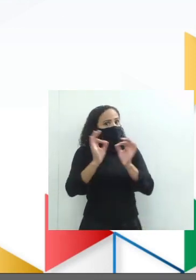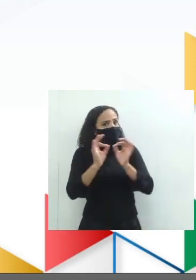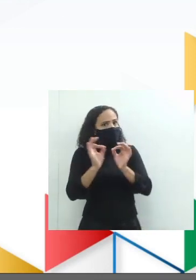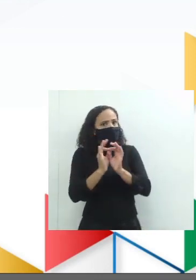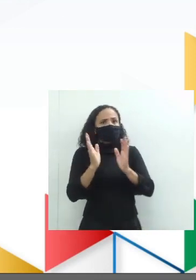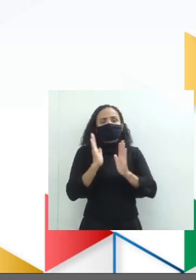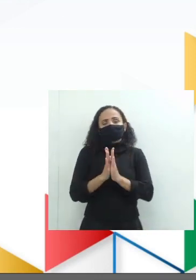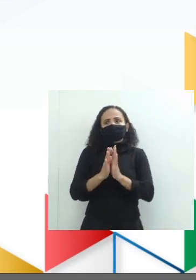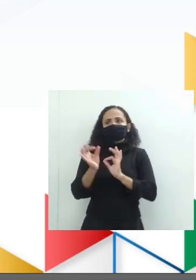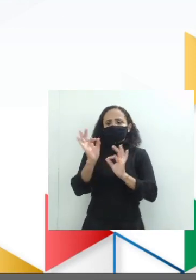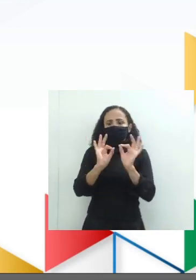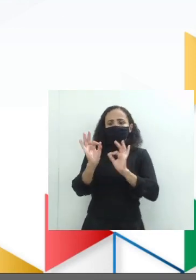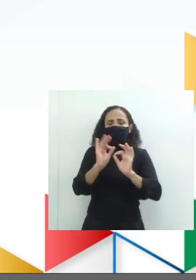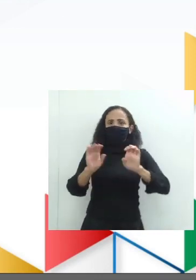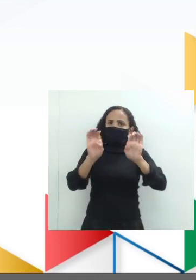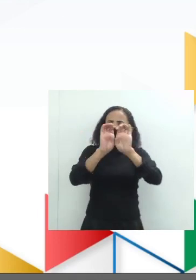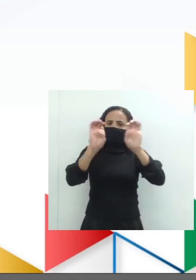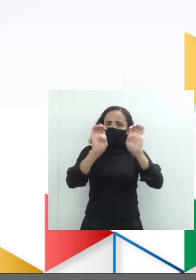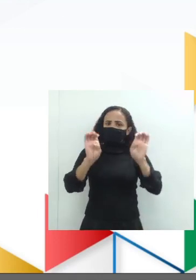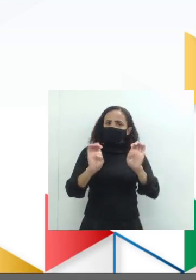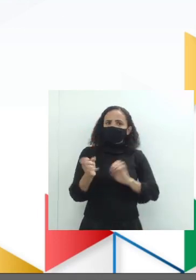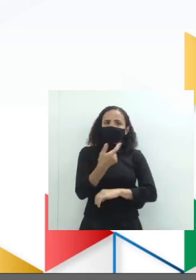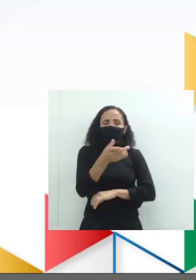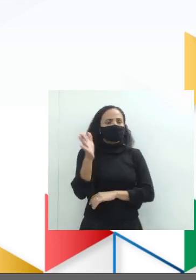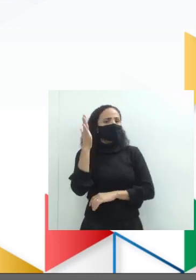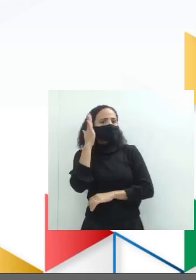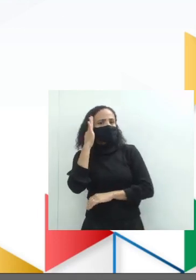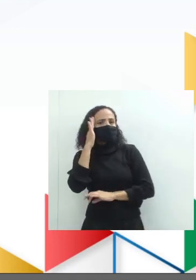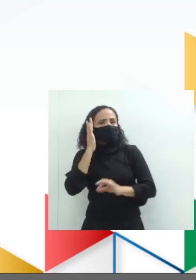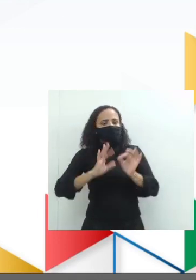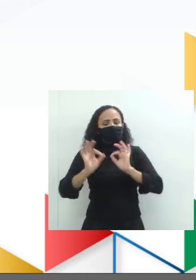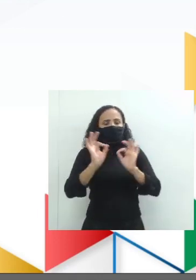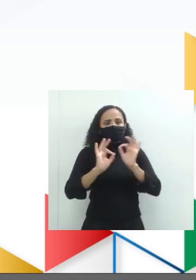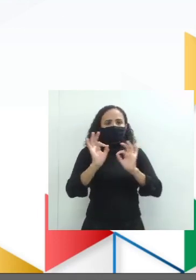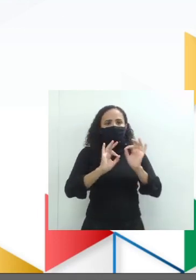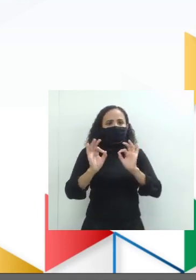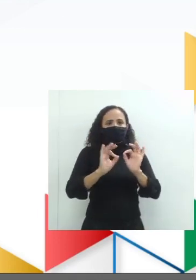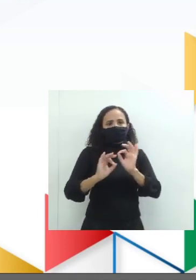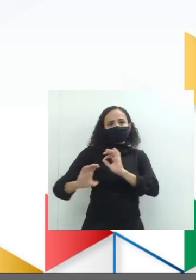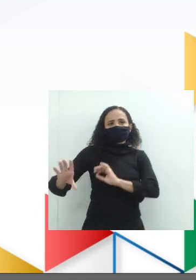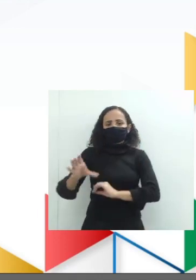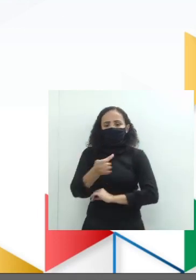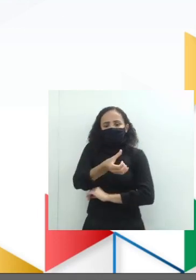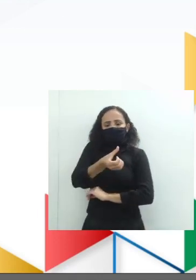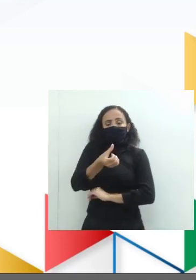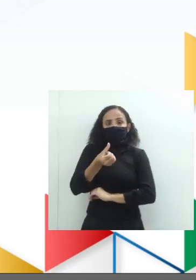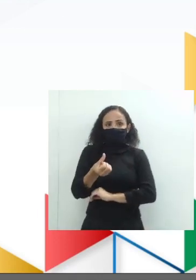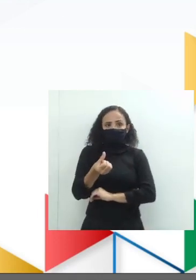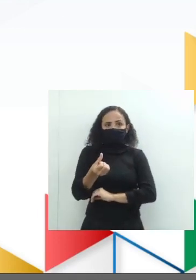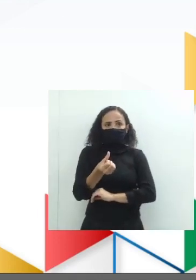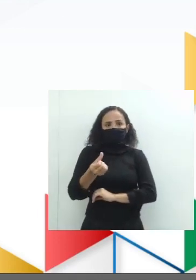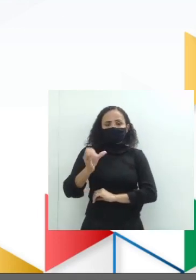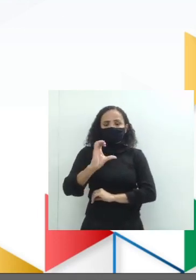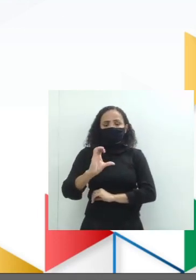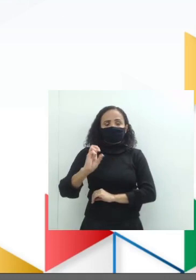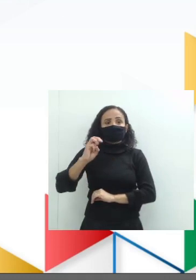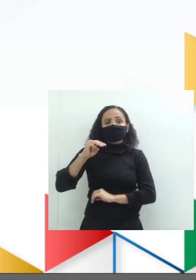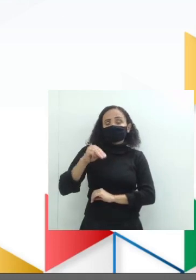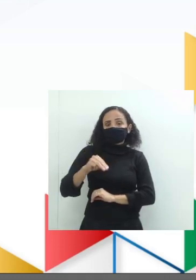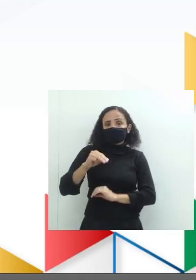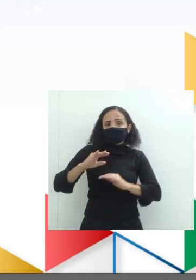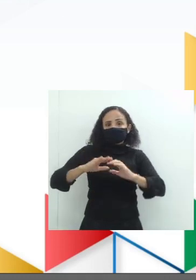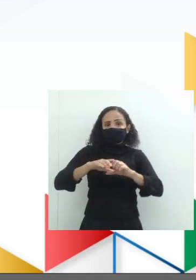montei aqui com as estruturas para vocês terem uma noção. Baixando aí o lado 6 centímetros, que é o maior,